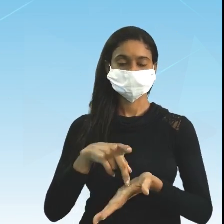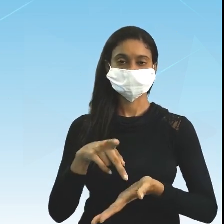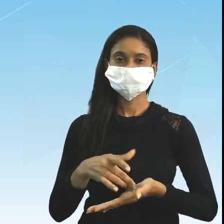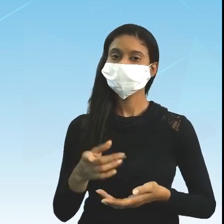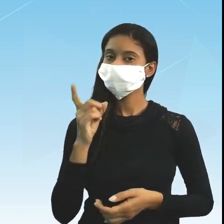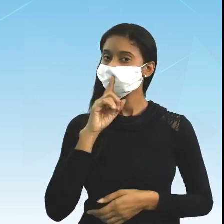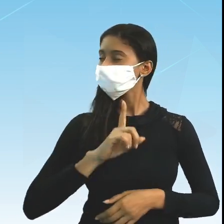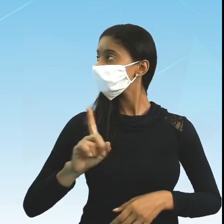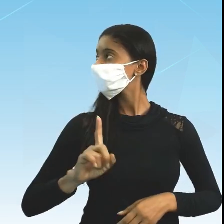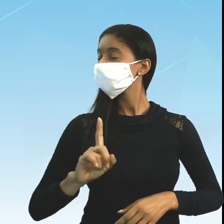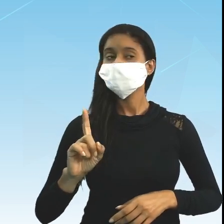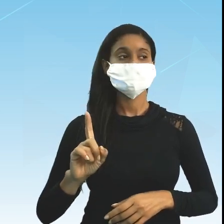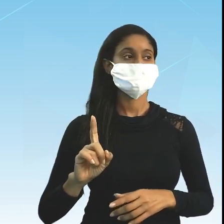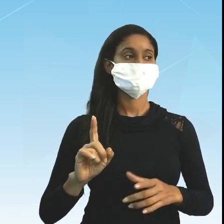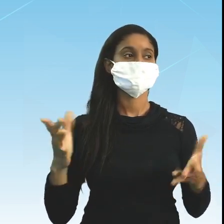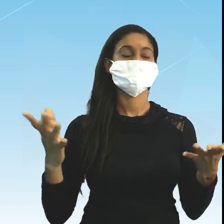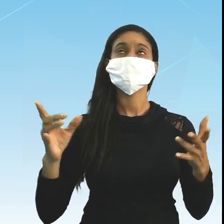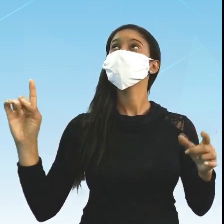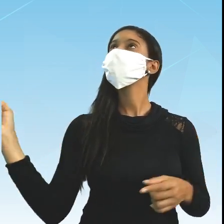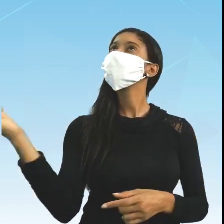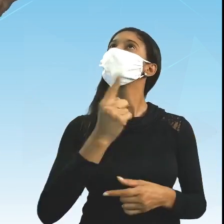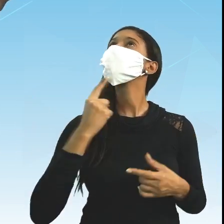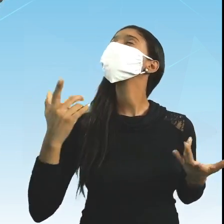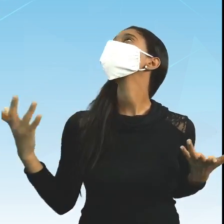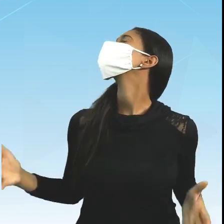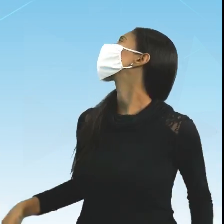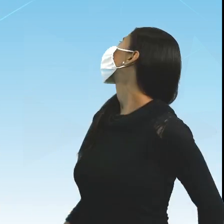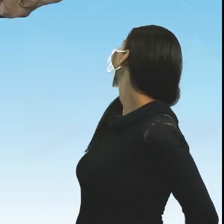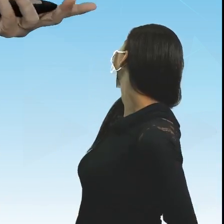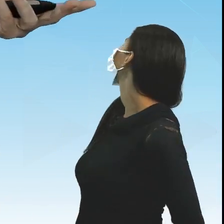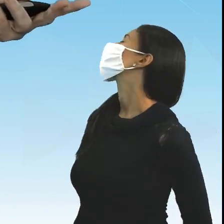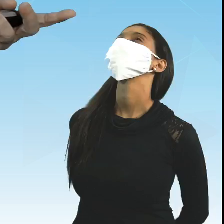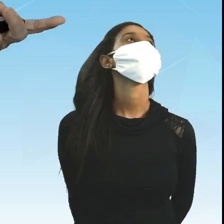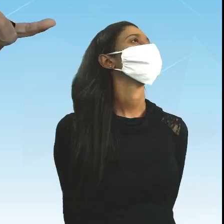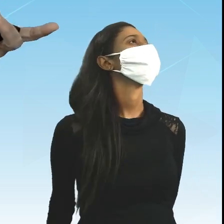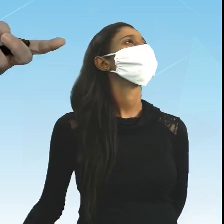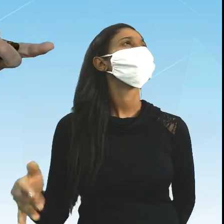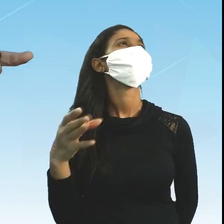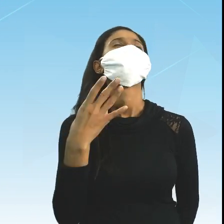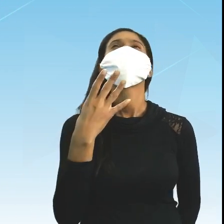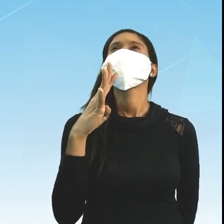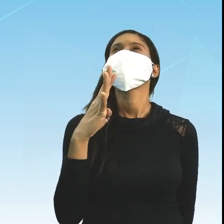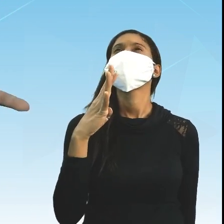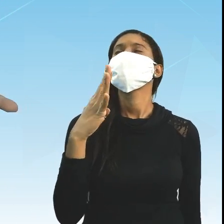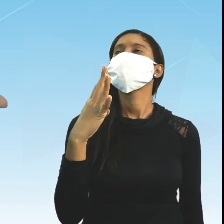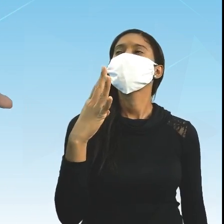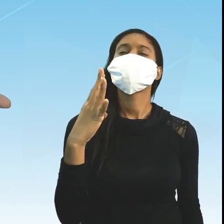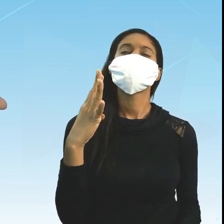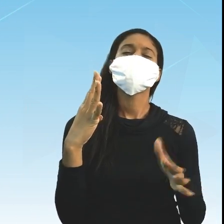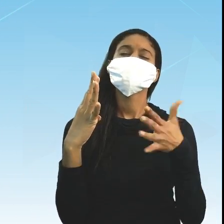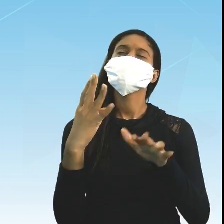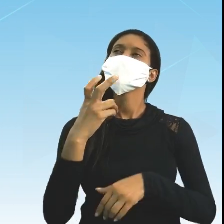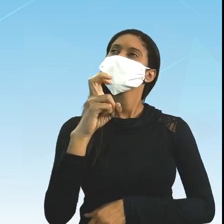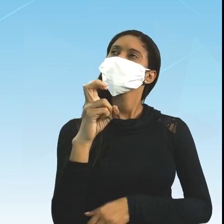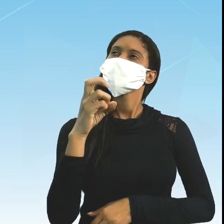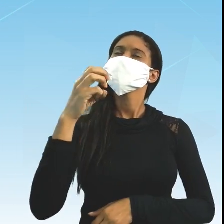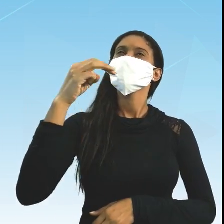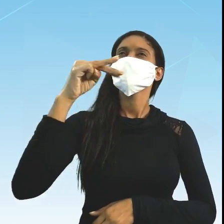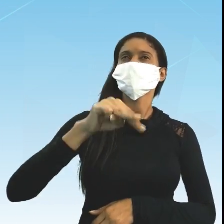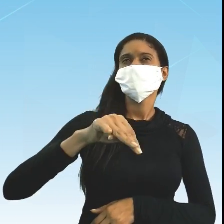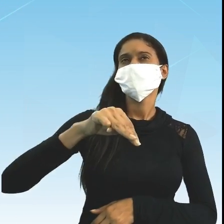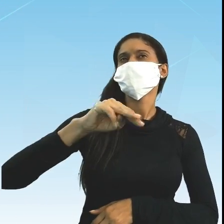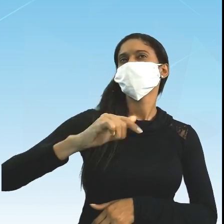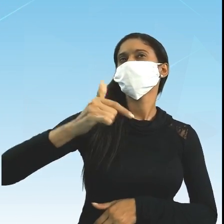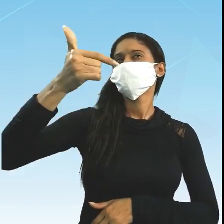vendo esse estúdio aqui? Esse estúdio aqui deve ter o quê? Uns 4 a 5 metros quadrado, mas eu posso colocar